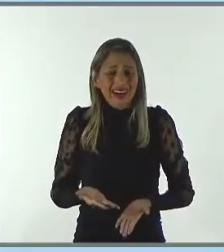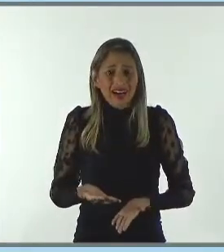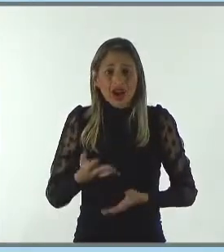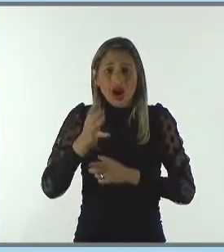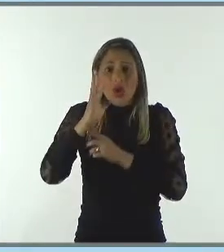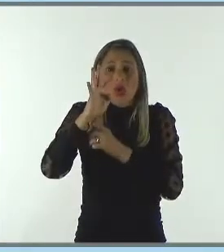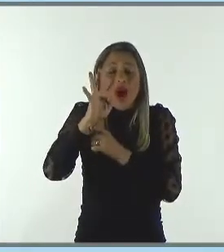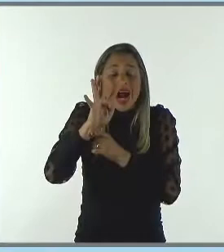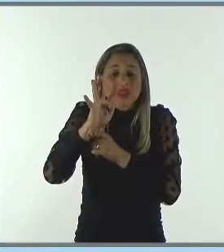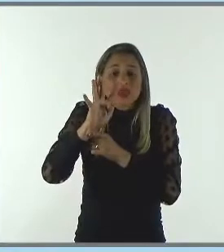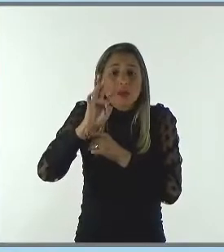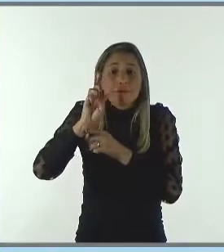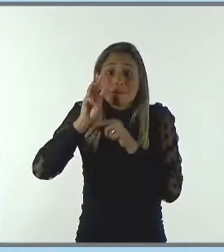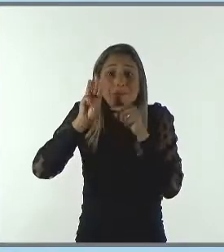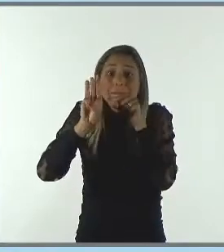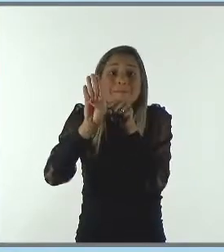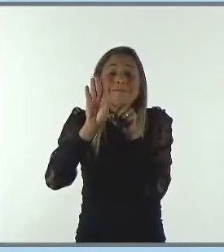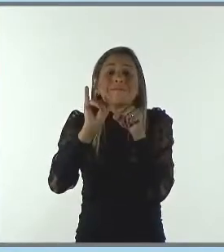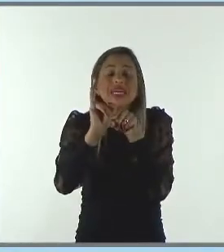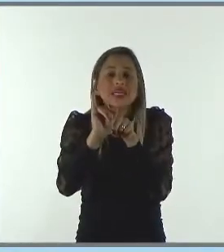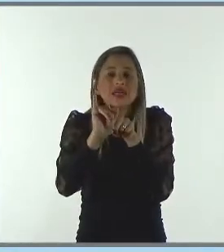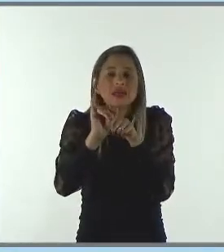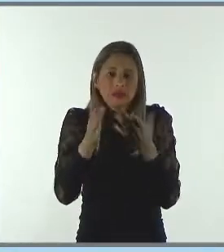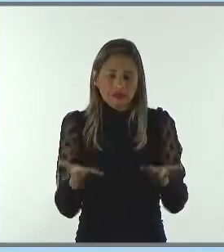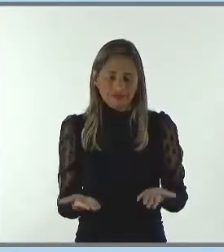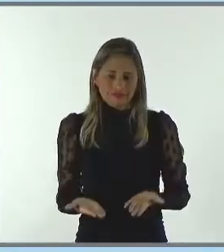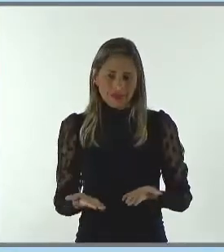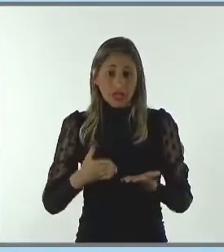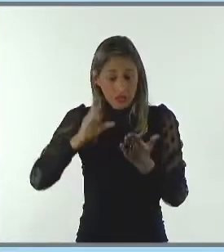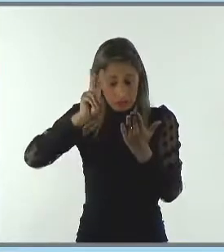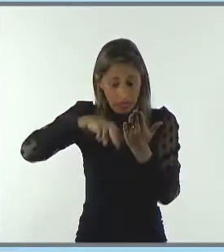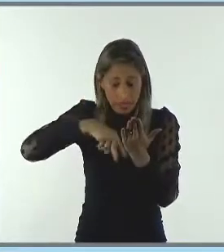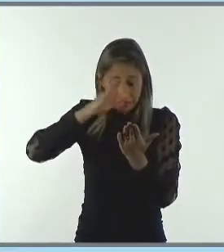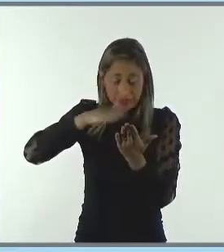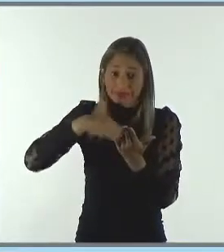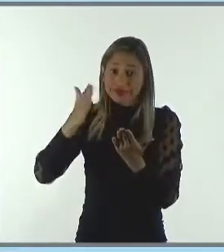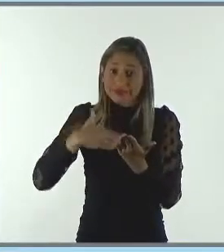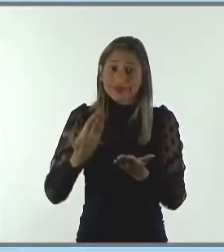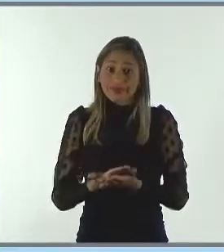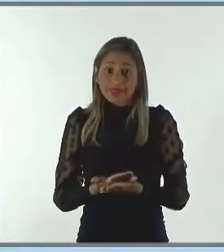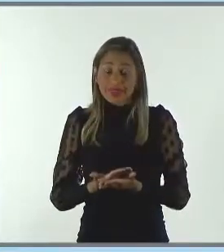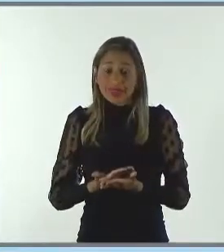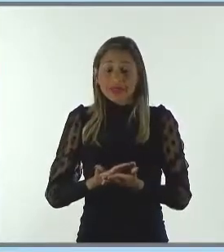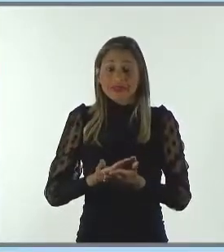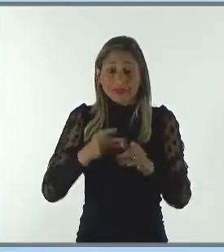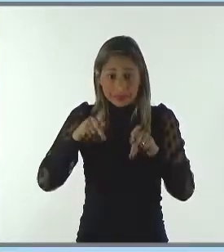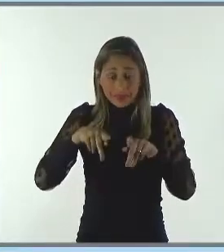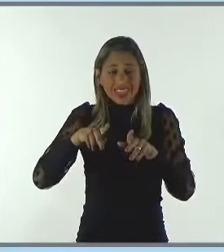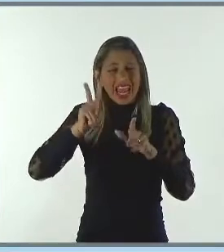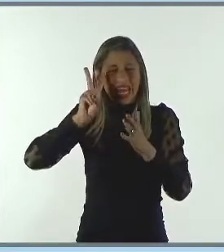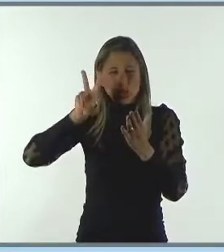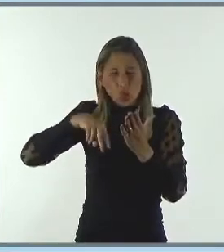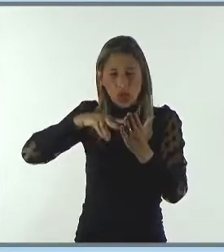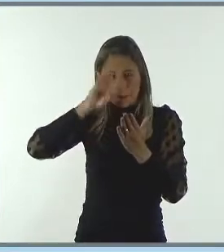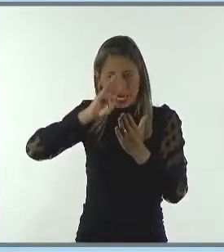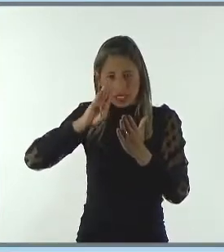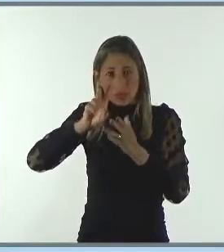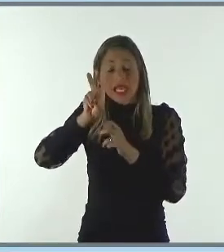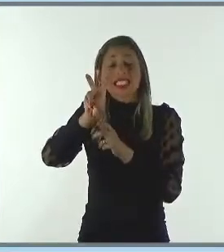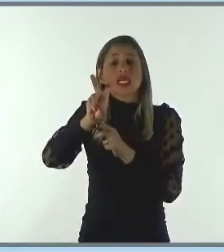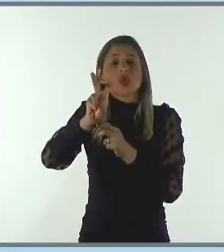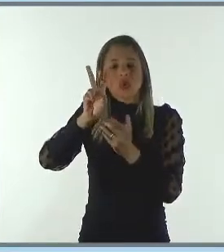milhões e 600 mil leitores e leitoras. A média de leitura diária do brasileiro ficava em torno de 5